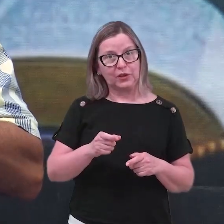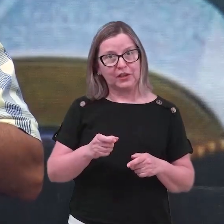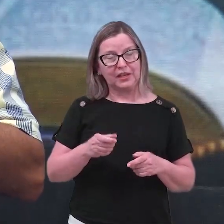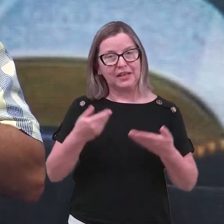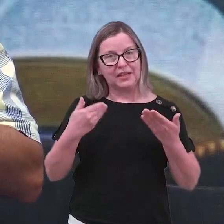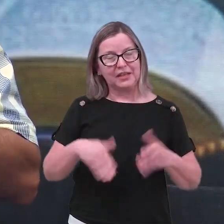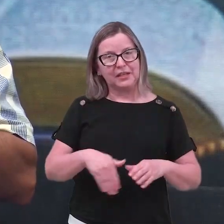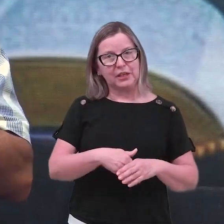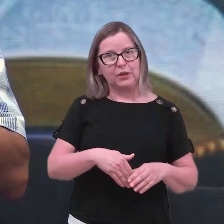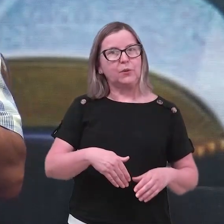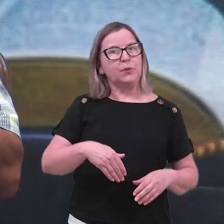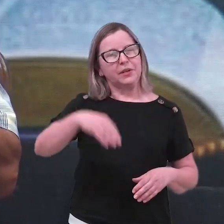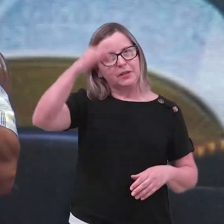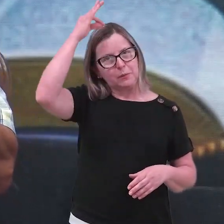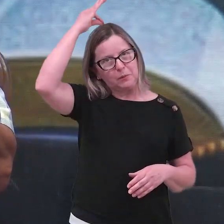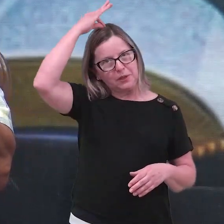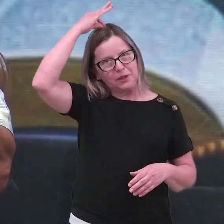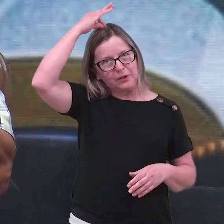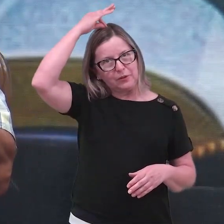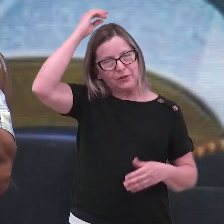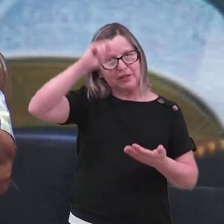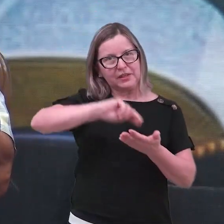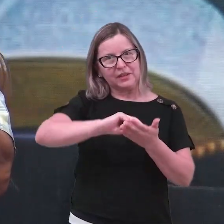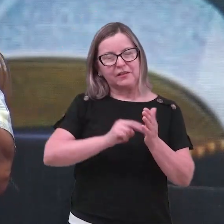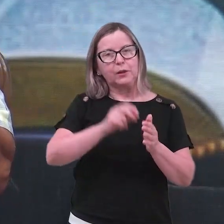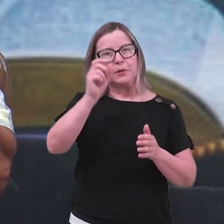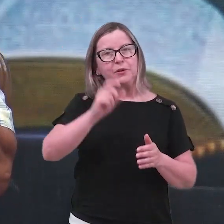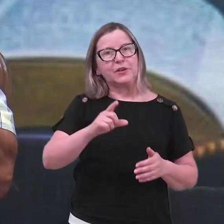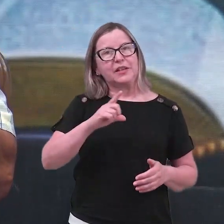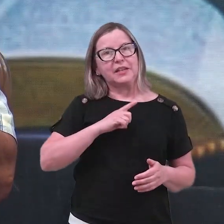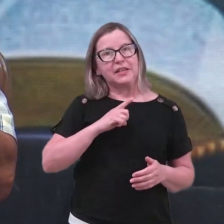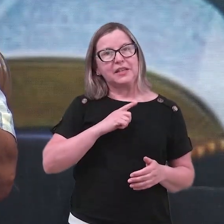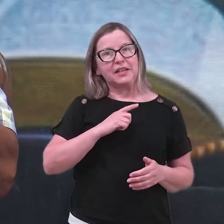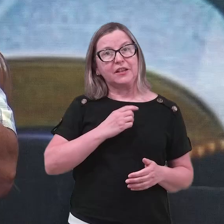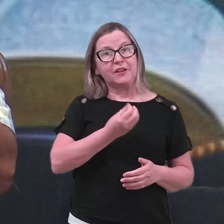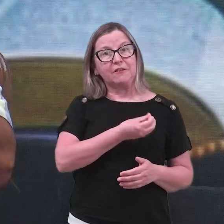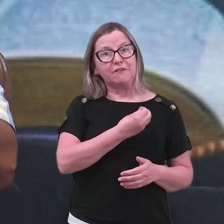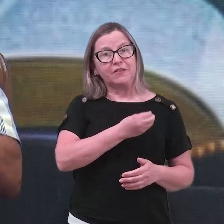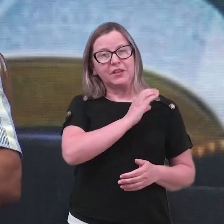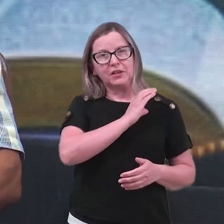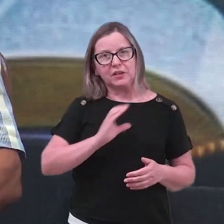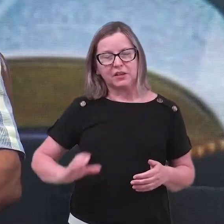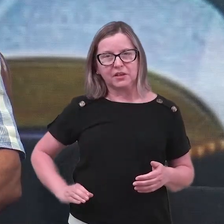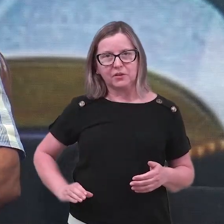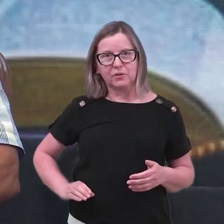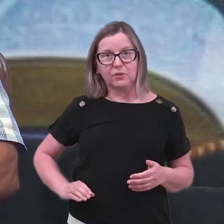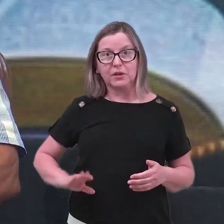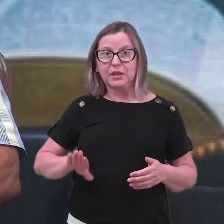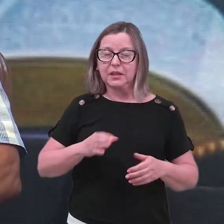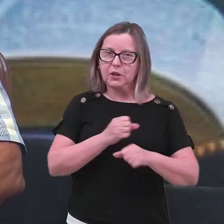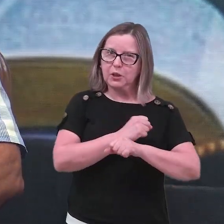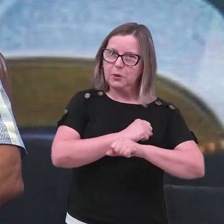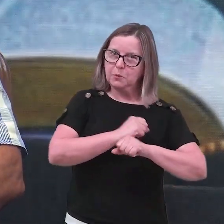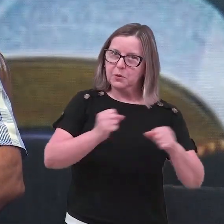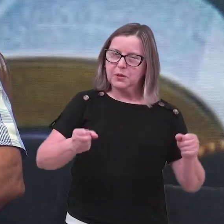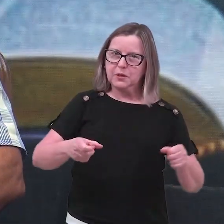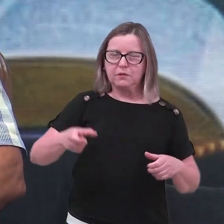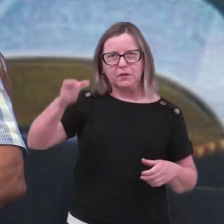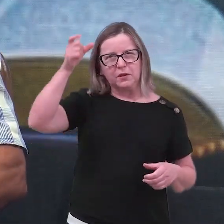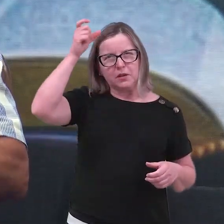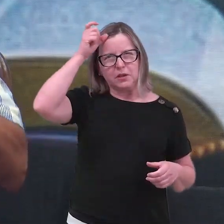que tem Cristo. Então, a pessoa que tem Cristo não tem como ela ser possessa por um espírito